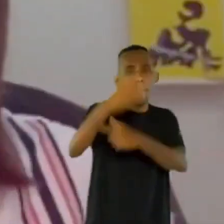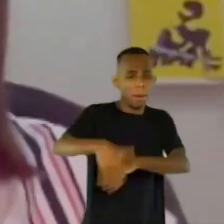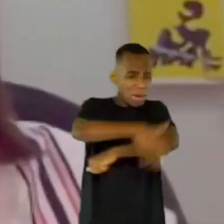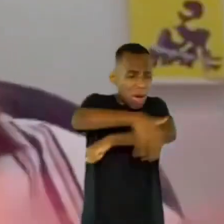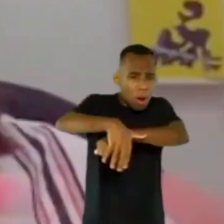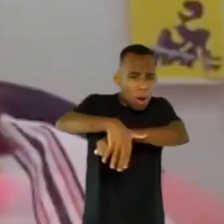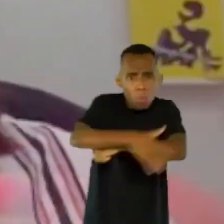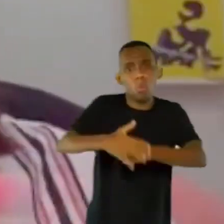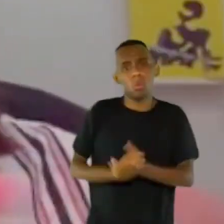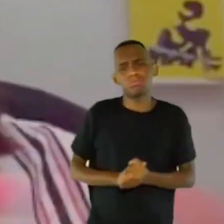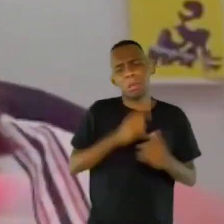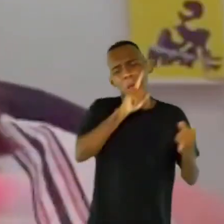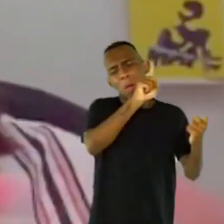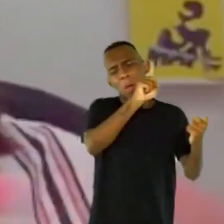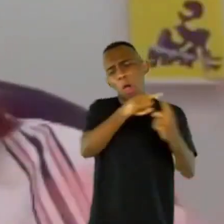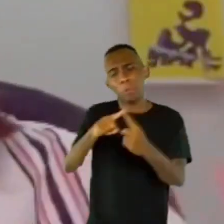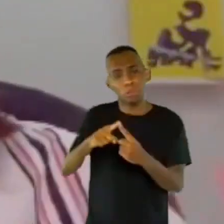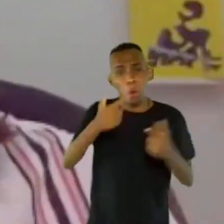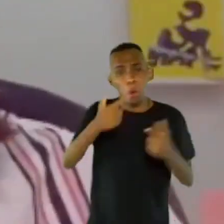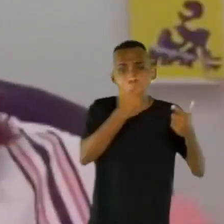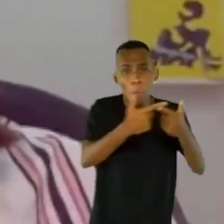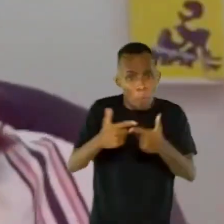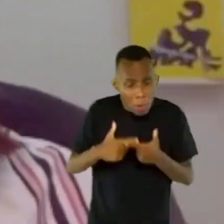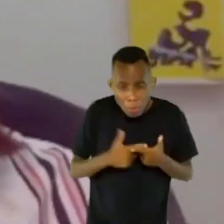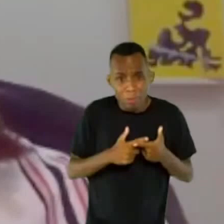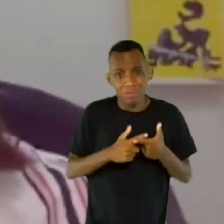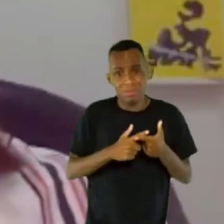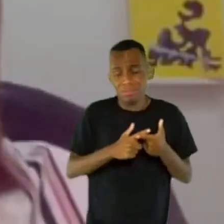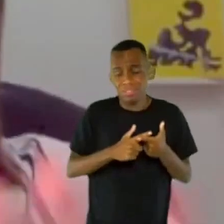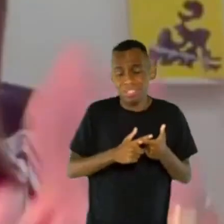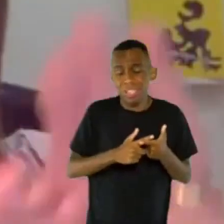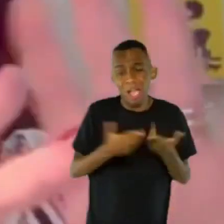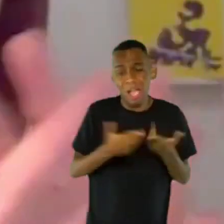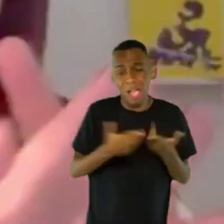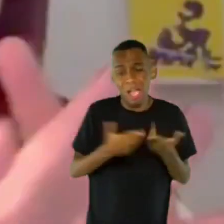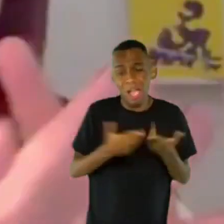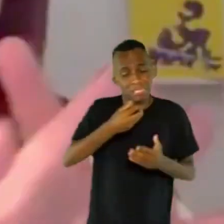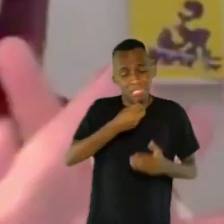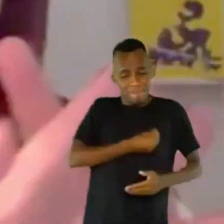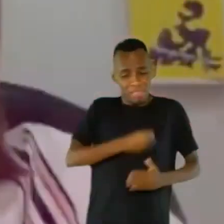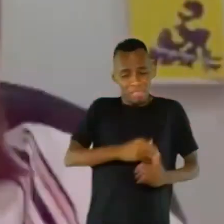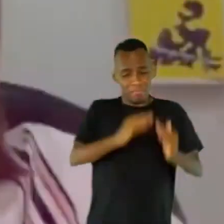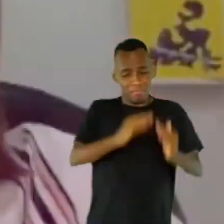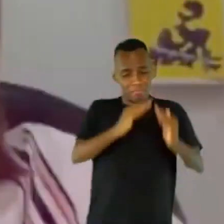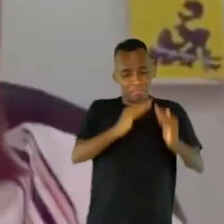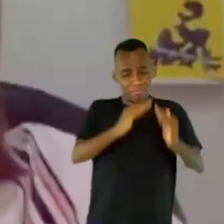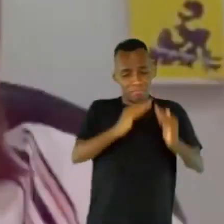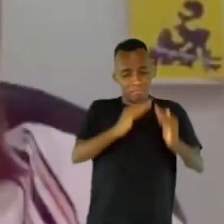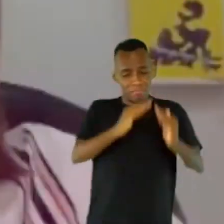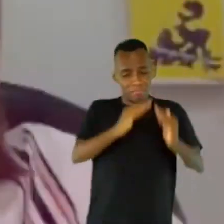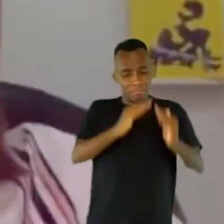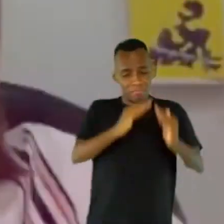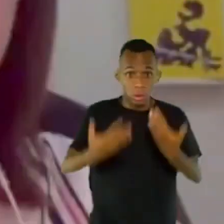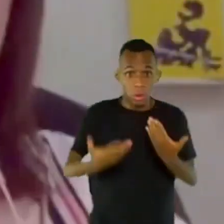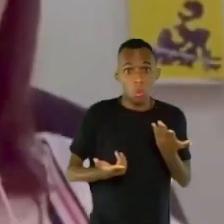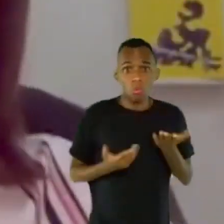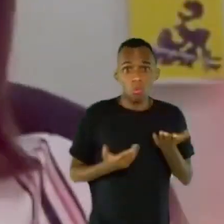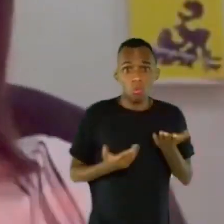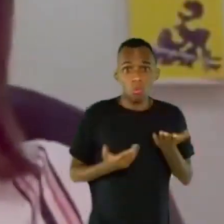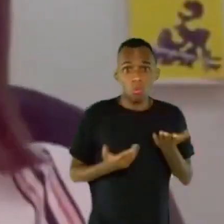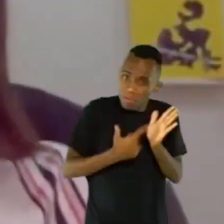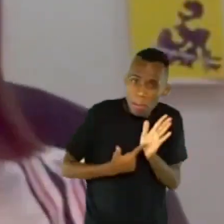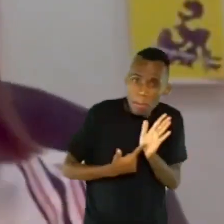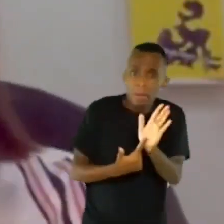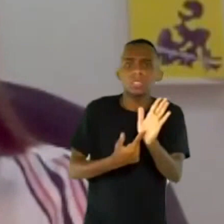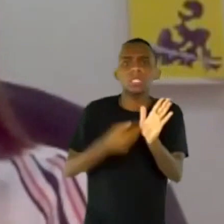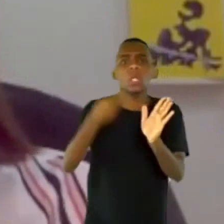de motivos, acabaram em situação de rua, né? Então, o livro faz um grande painel sobre essas pessoas que estão em